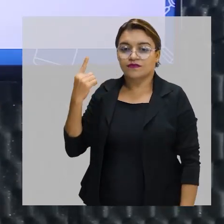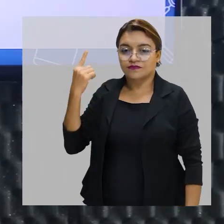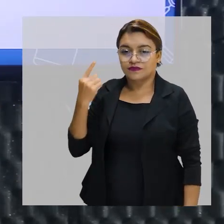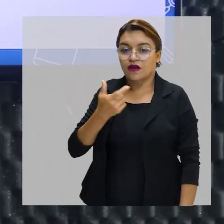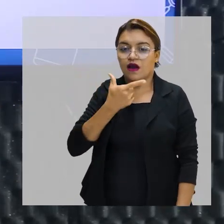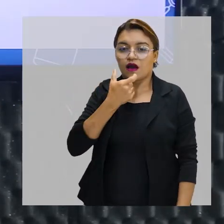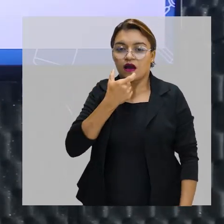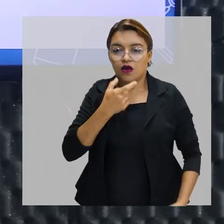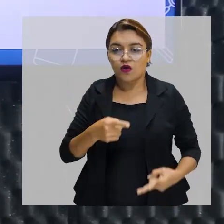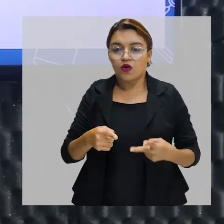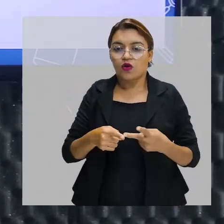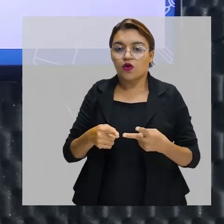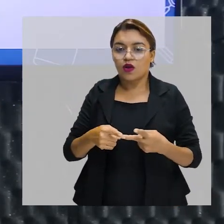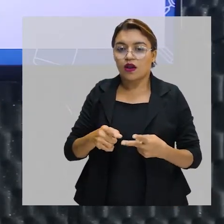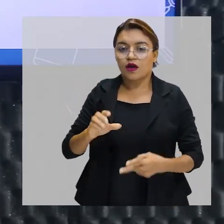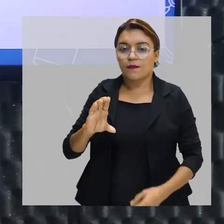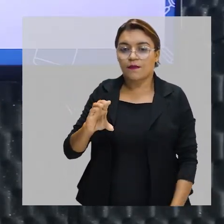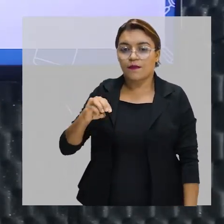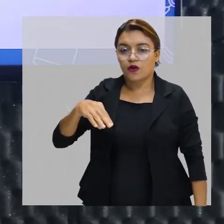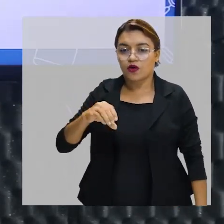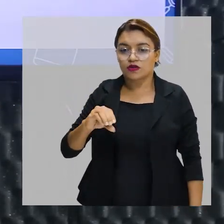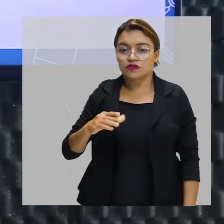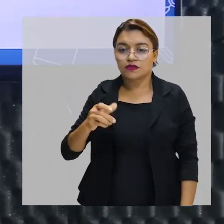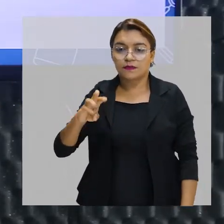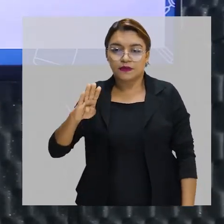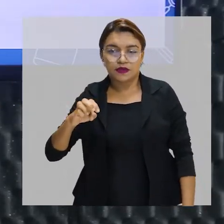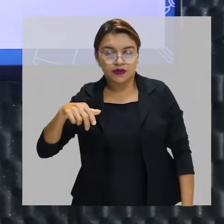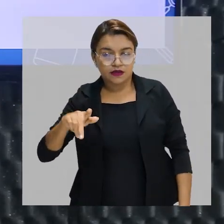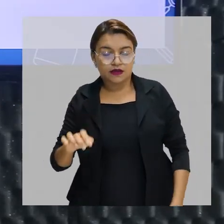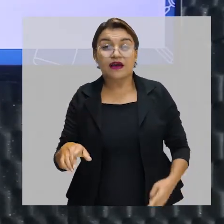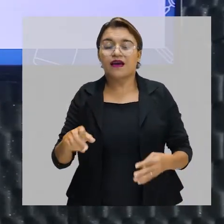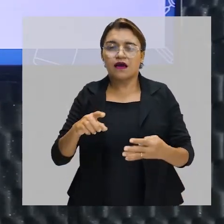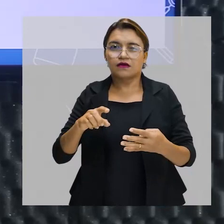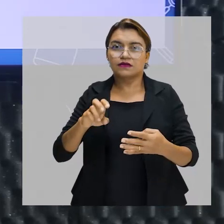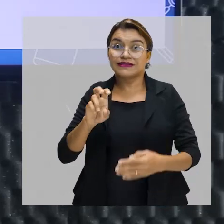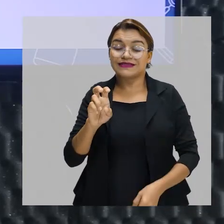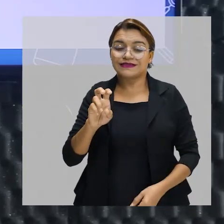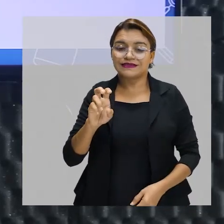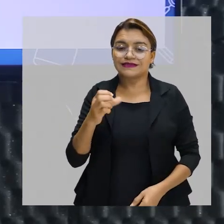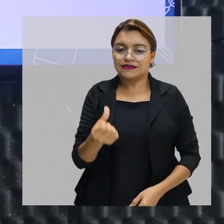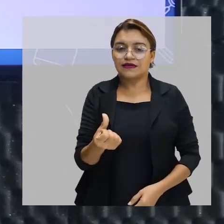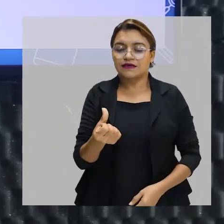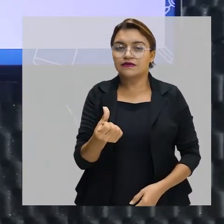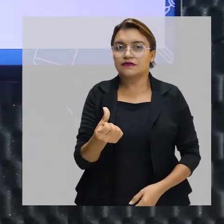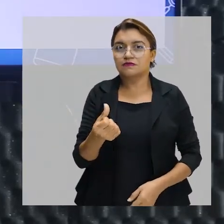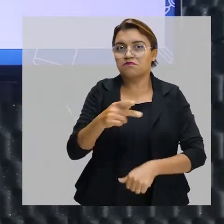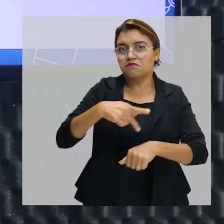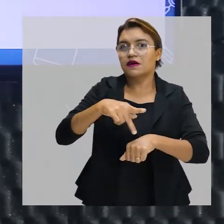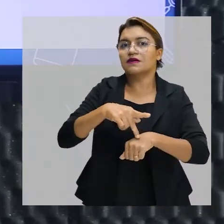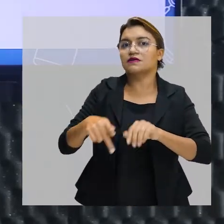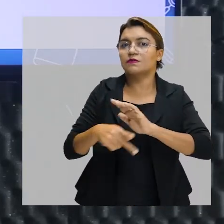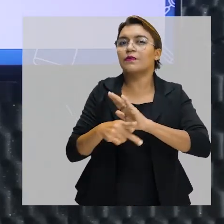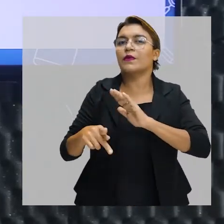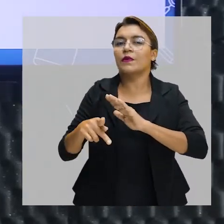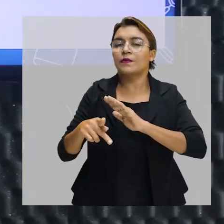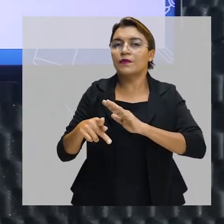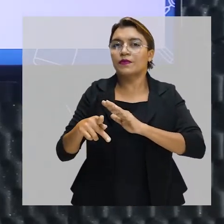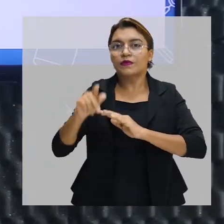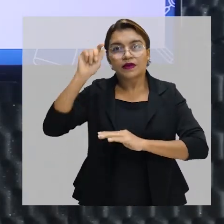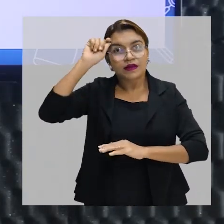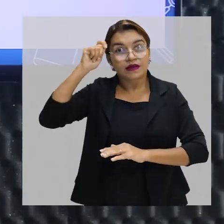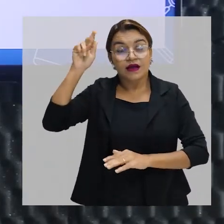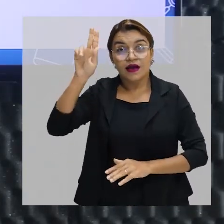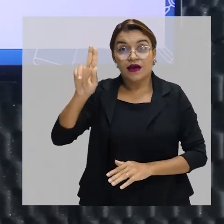Verde, Guiné-Bissau, São Tomé e Príncipe. Então, são países que falam a